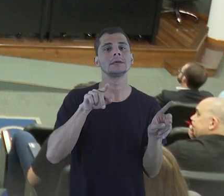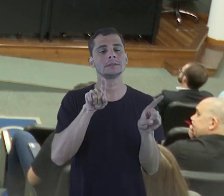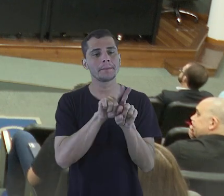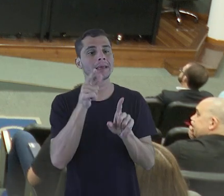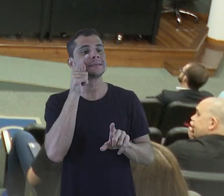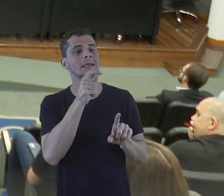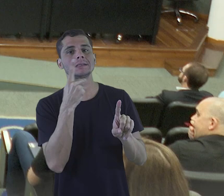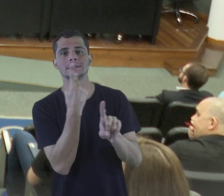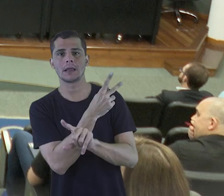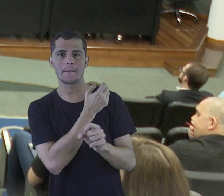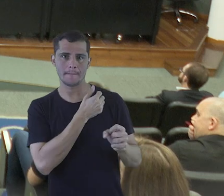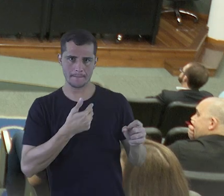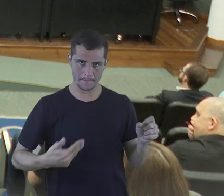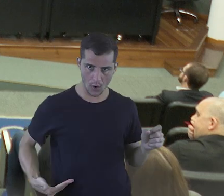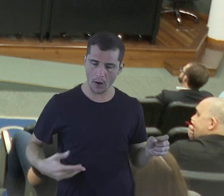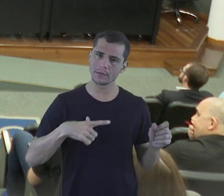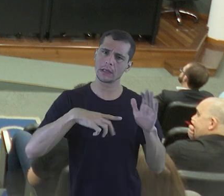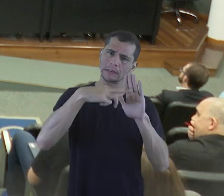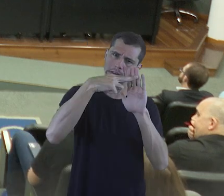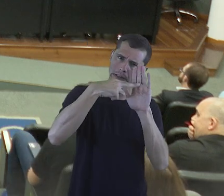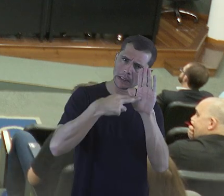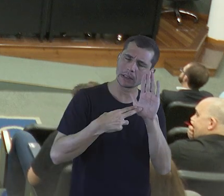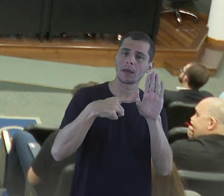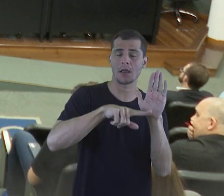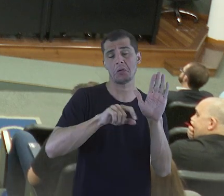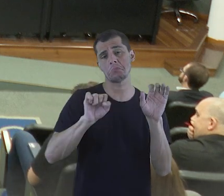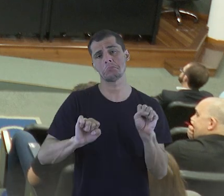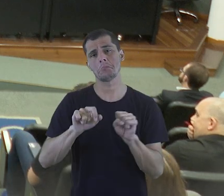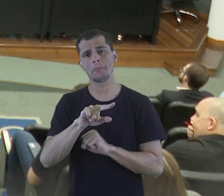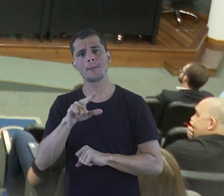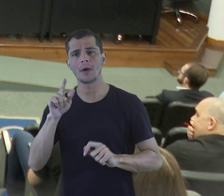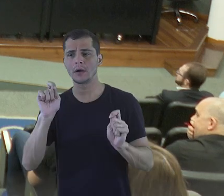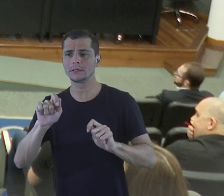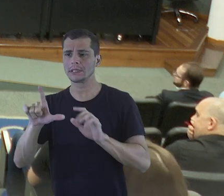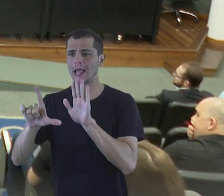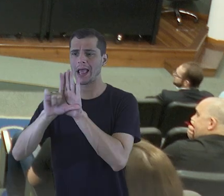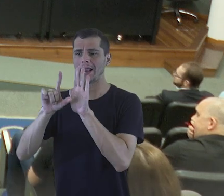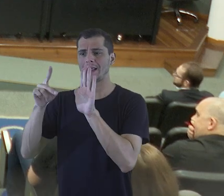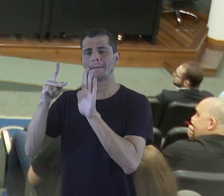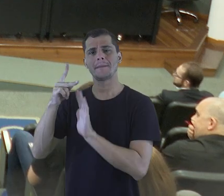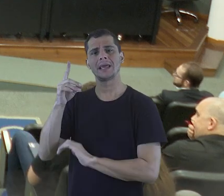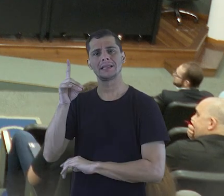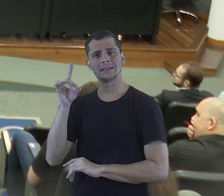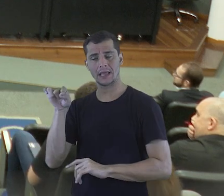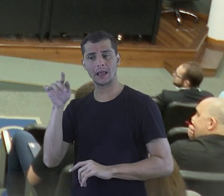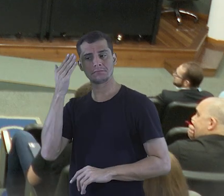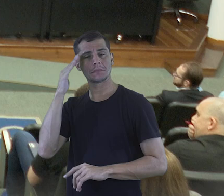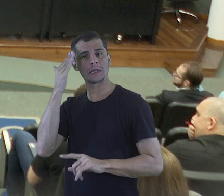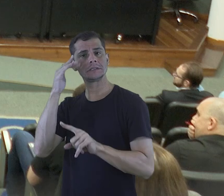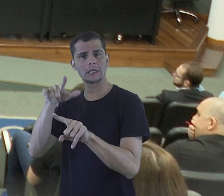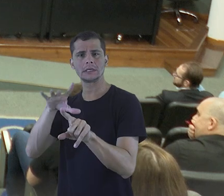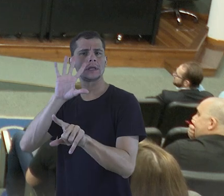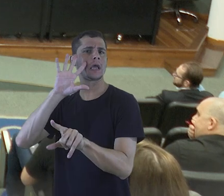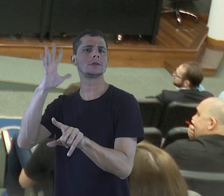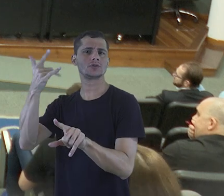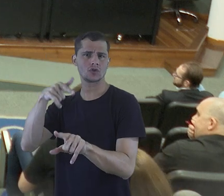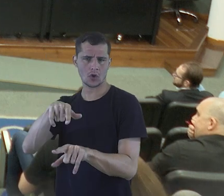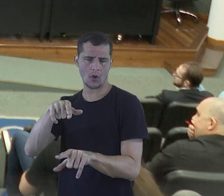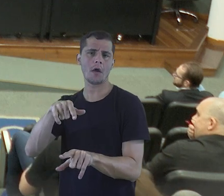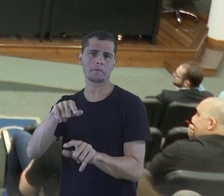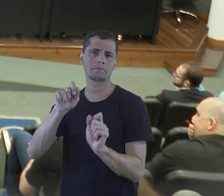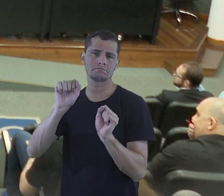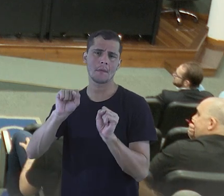interesse previstas na normativa específica pode ser que a NPD assim entenda como razoável